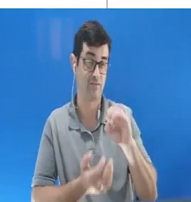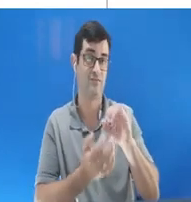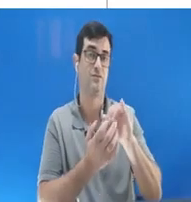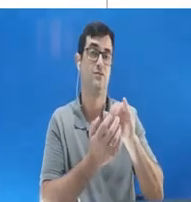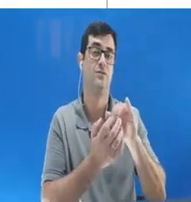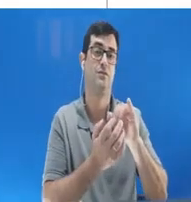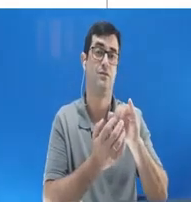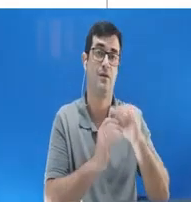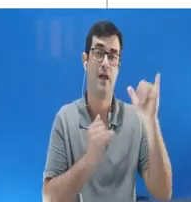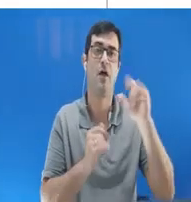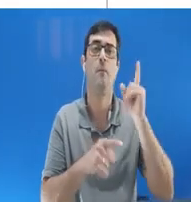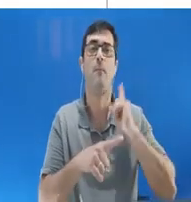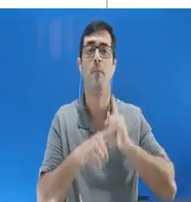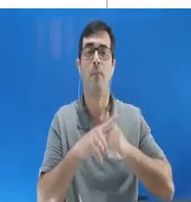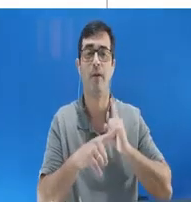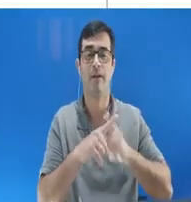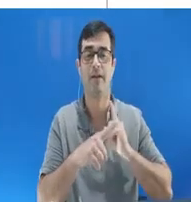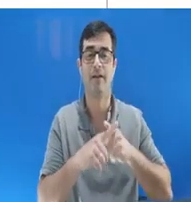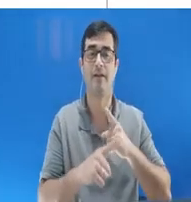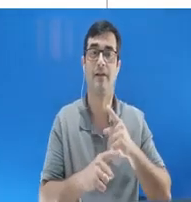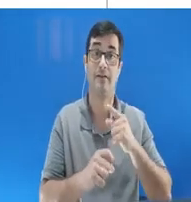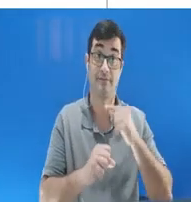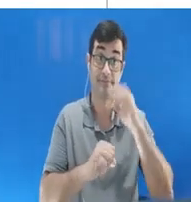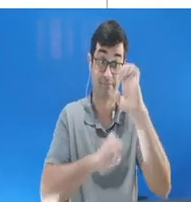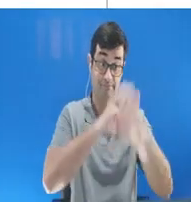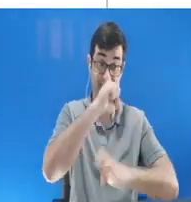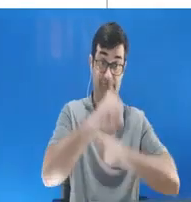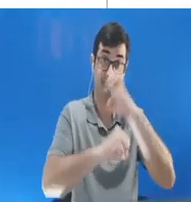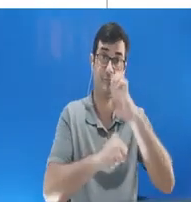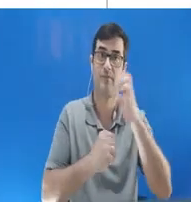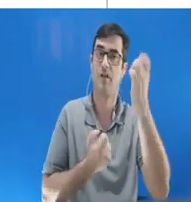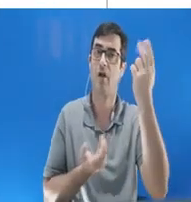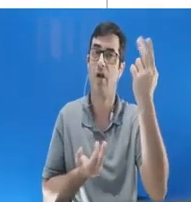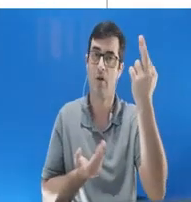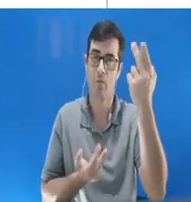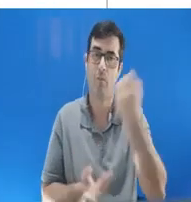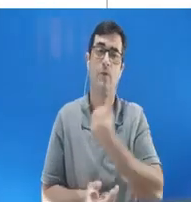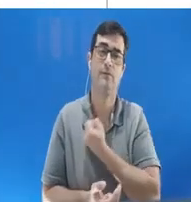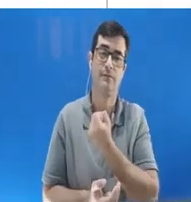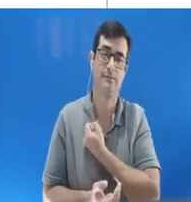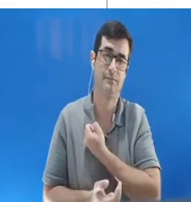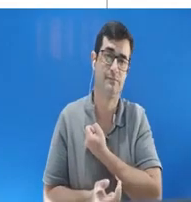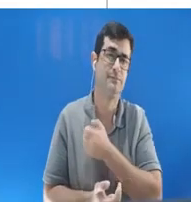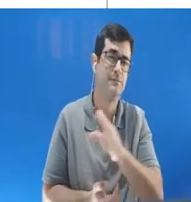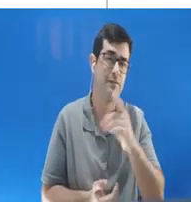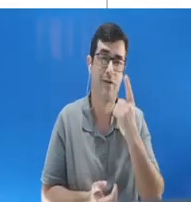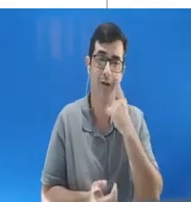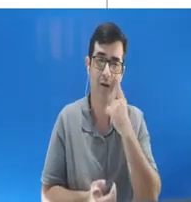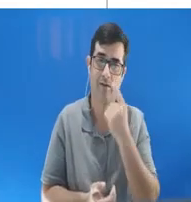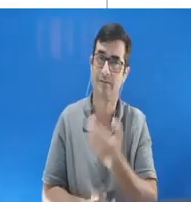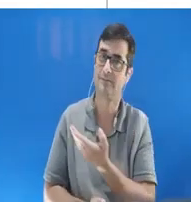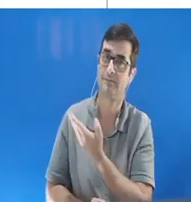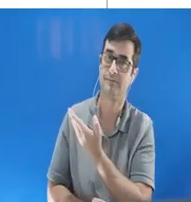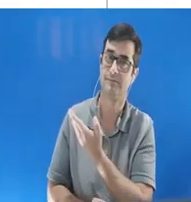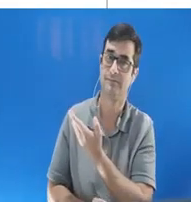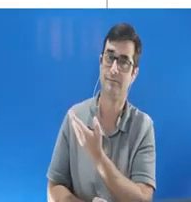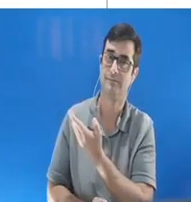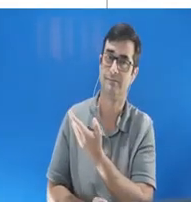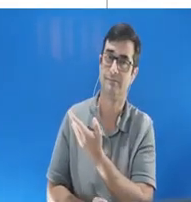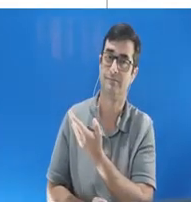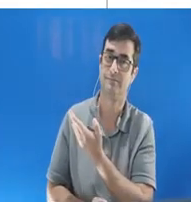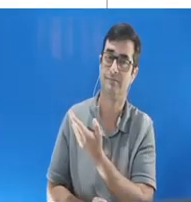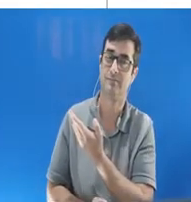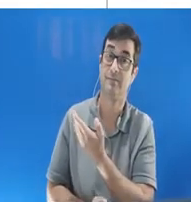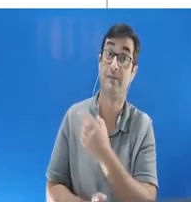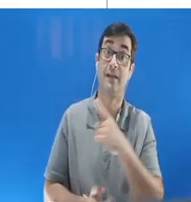isoeletrônicos, porque tem o mesmo número de elétrons na eletrosfera. Só que o que acontece? Olha aqui, ó, que interessante. O fluoreto,